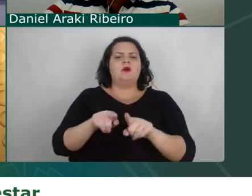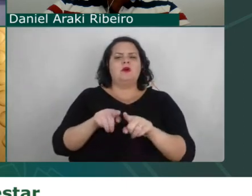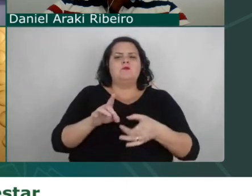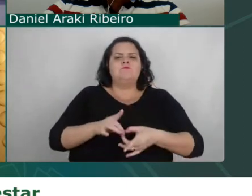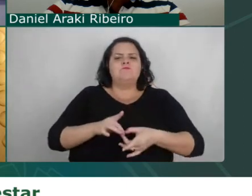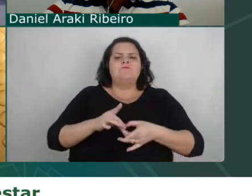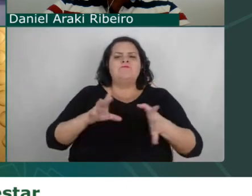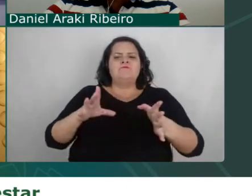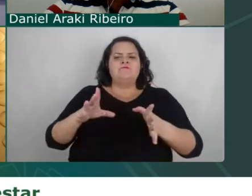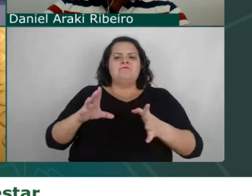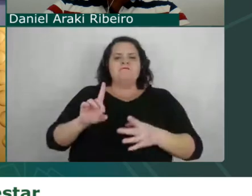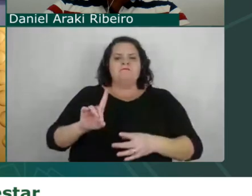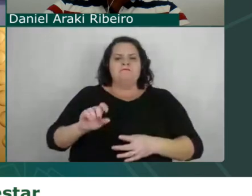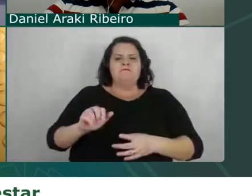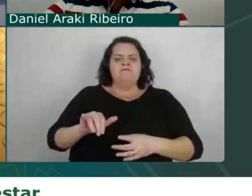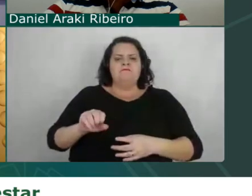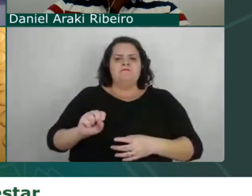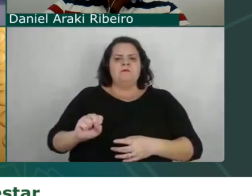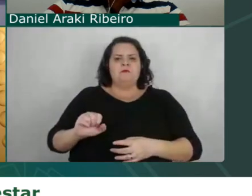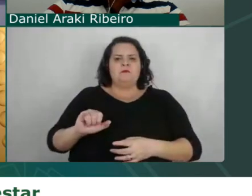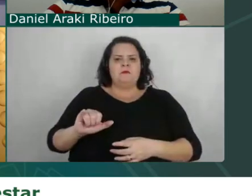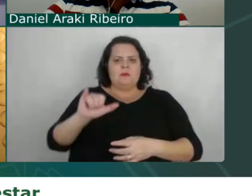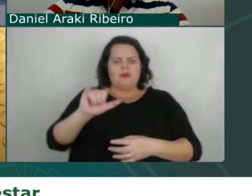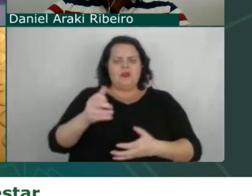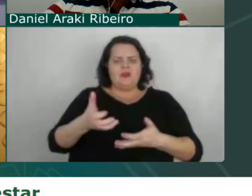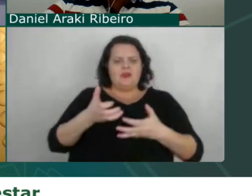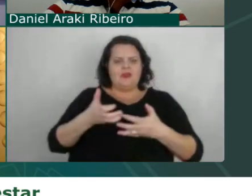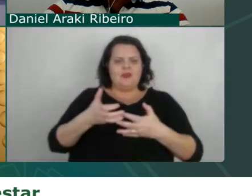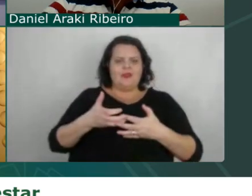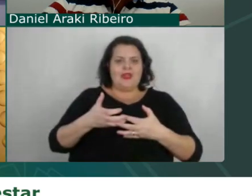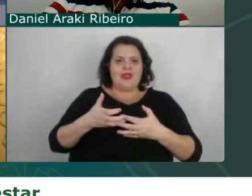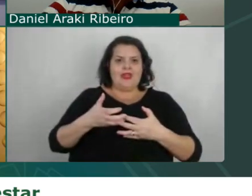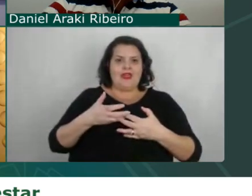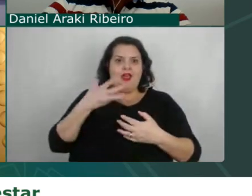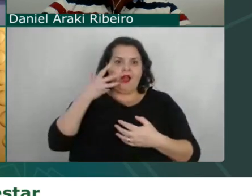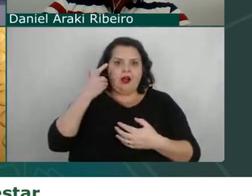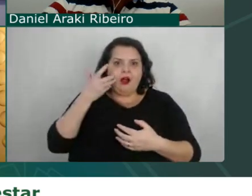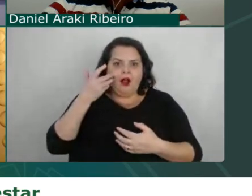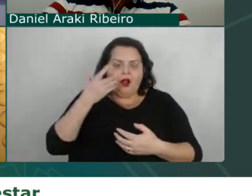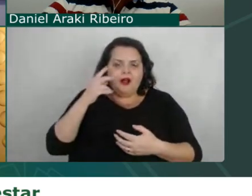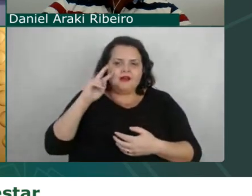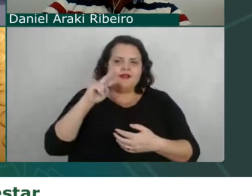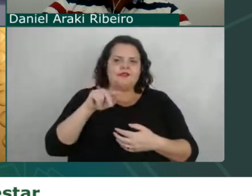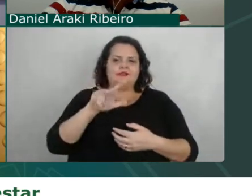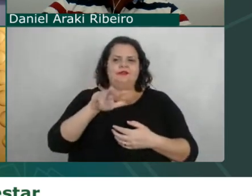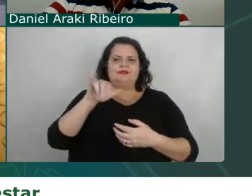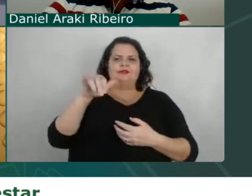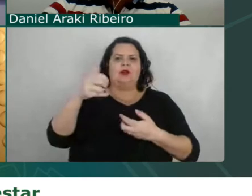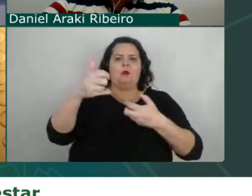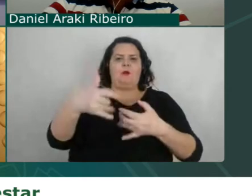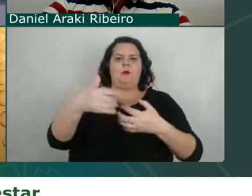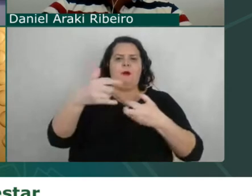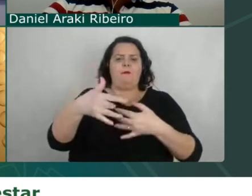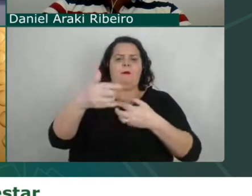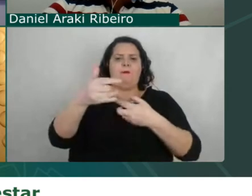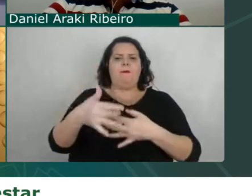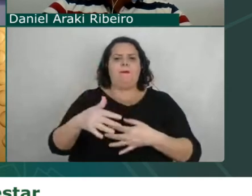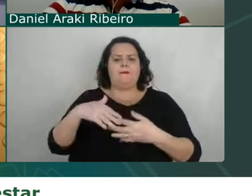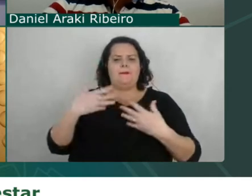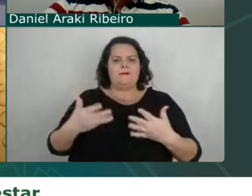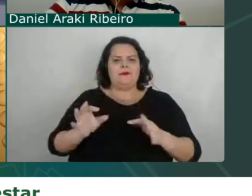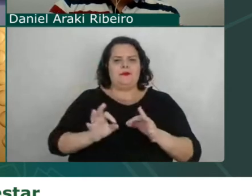vontade, né? Estamos ansiosos para ver a sua contribuição. Aí, hoje, a gente vai organizar